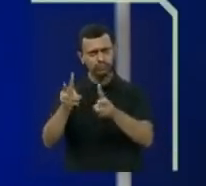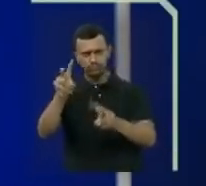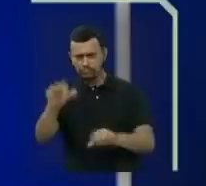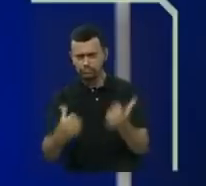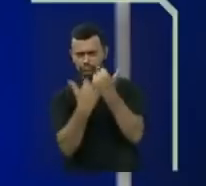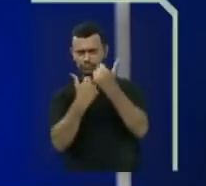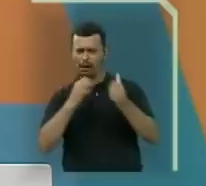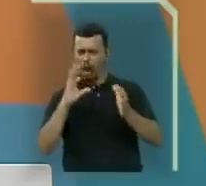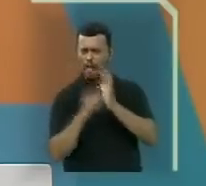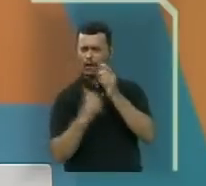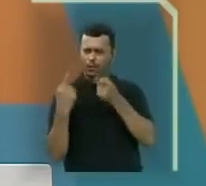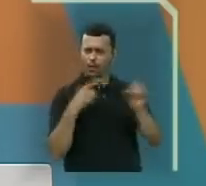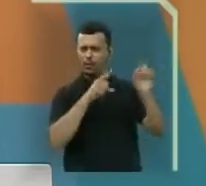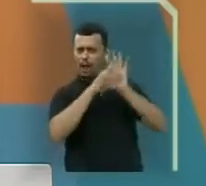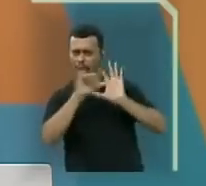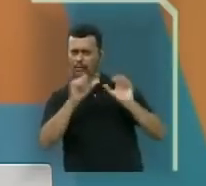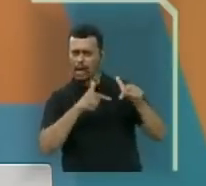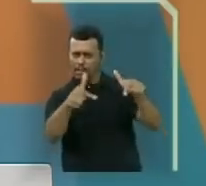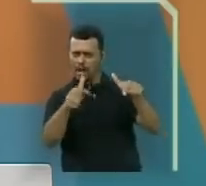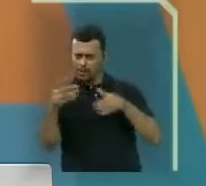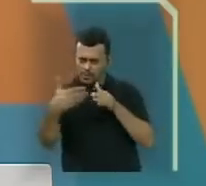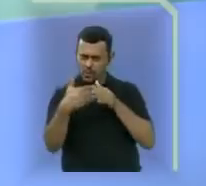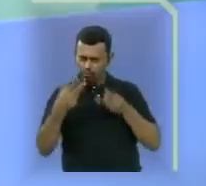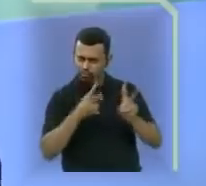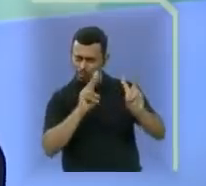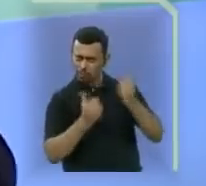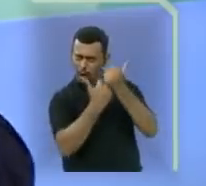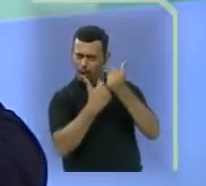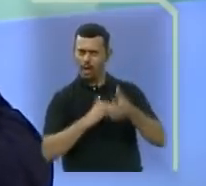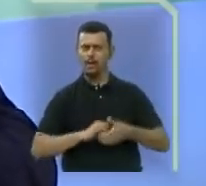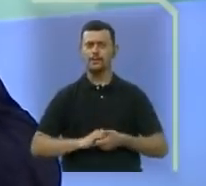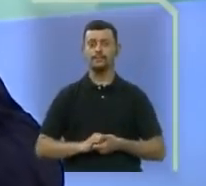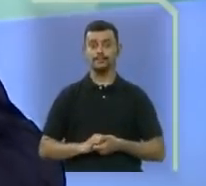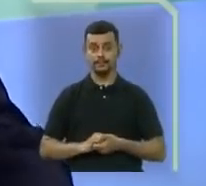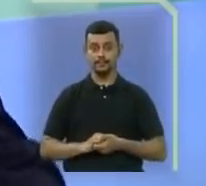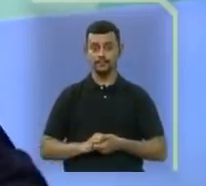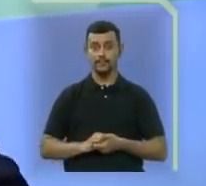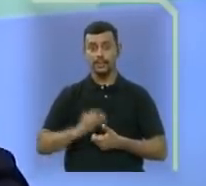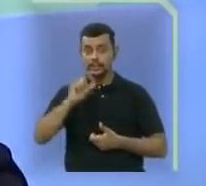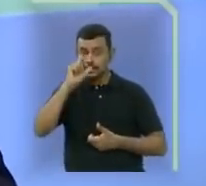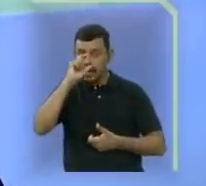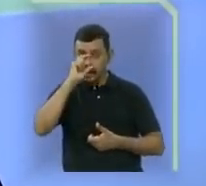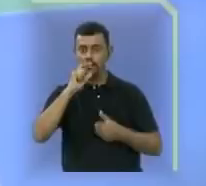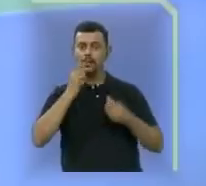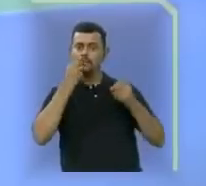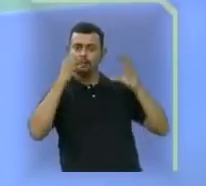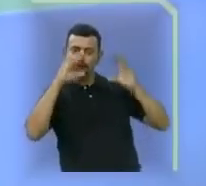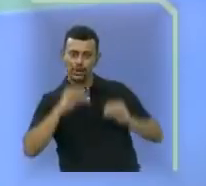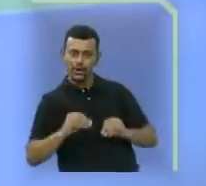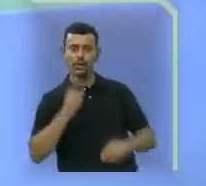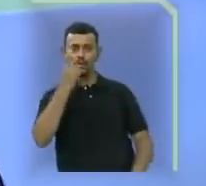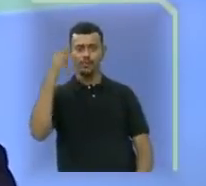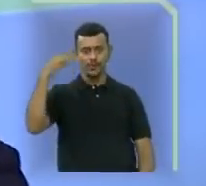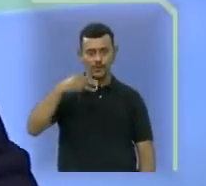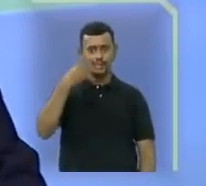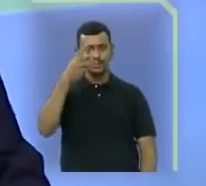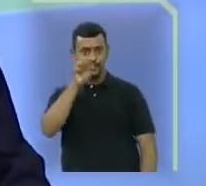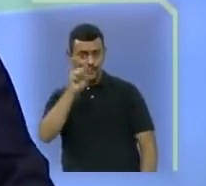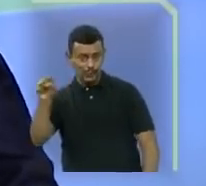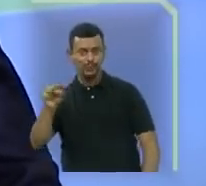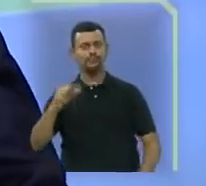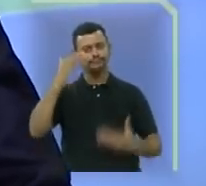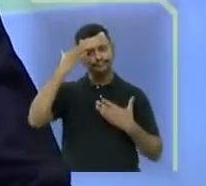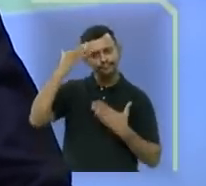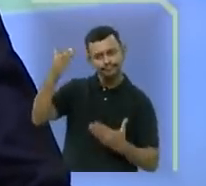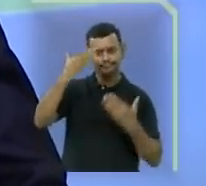criminosa reforma trabalhista? Um minuto e meio, Scaff. Boa noite a todos. Muito obrigado à Gazeta e a todos os parceiros aí